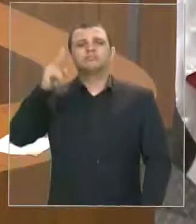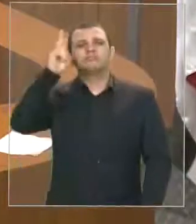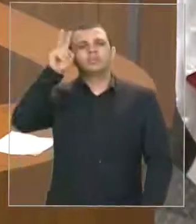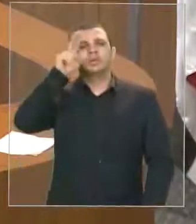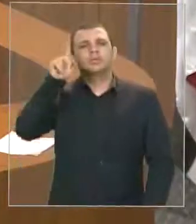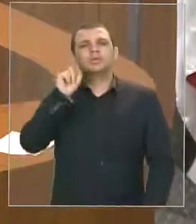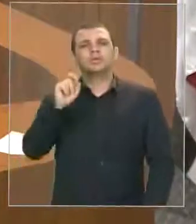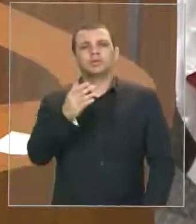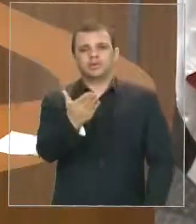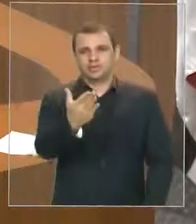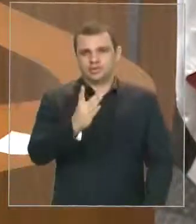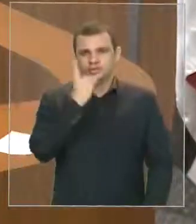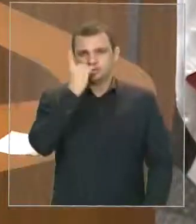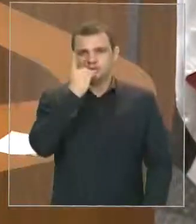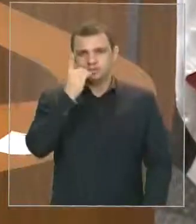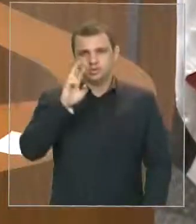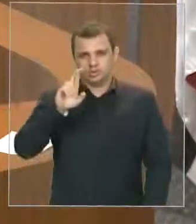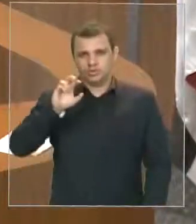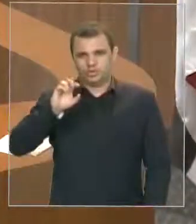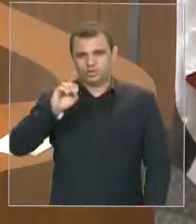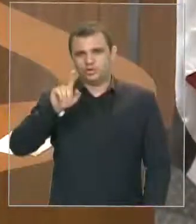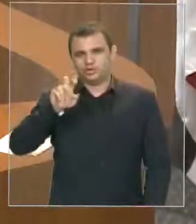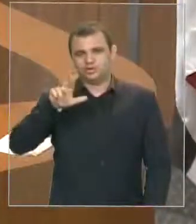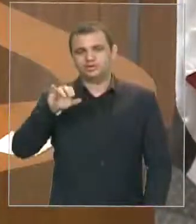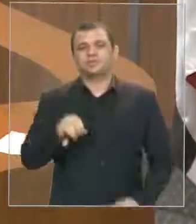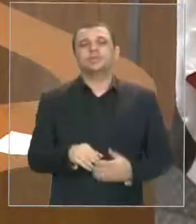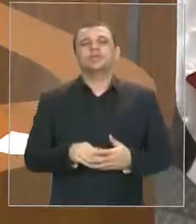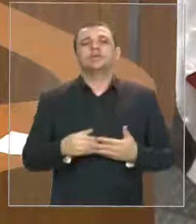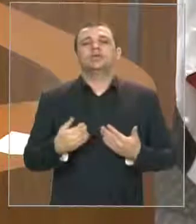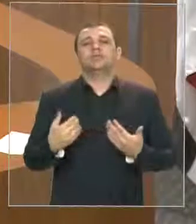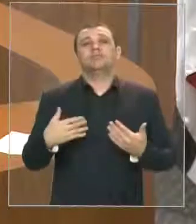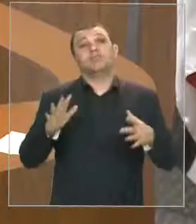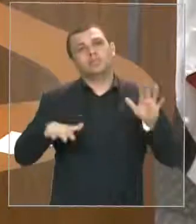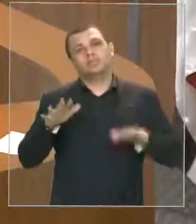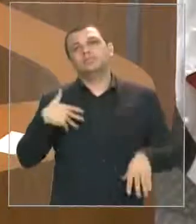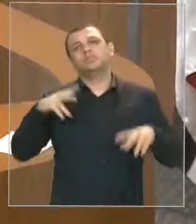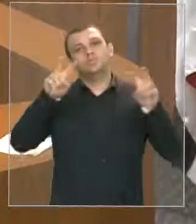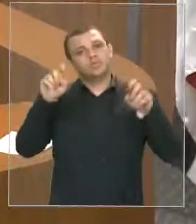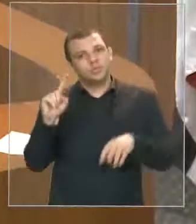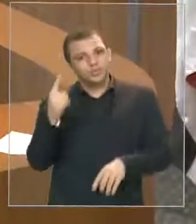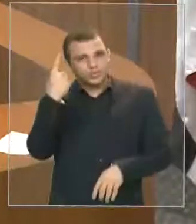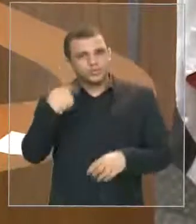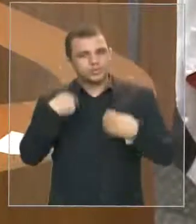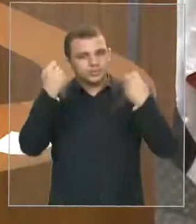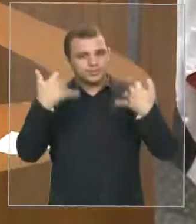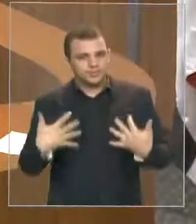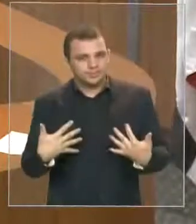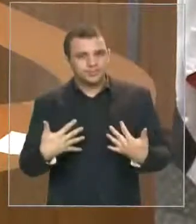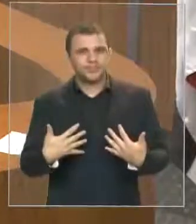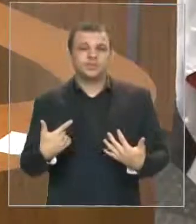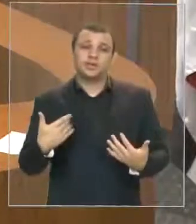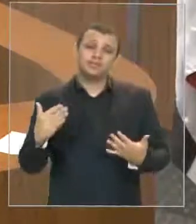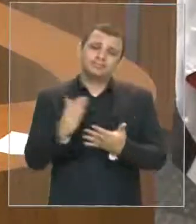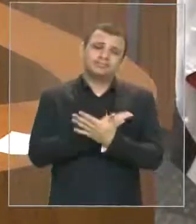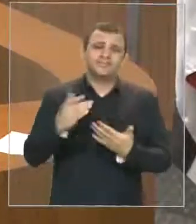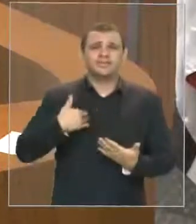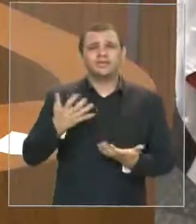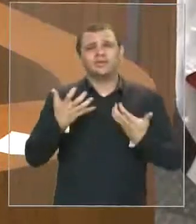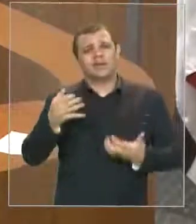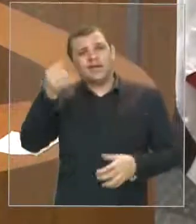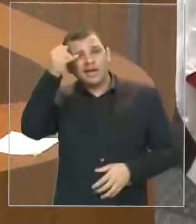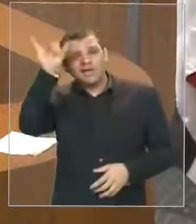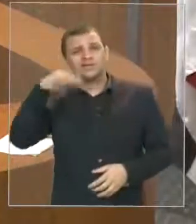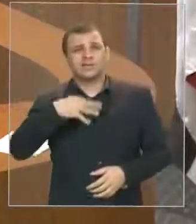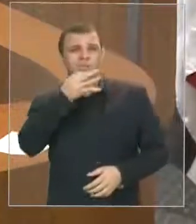lembrando, deputado Rogério Cafeteira, e eu talvez seja o único tema que eu vou me ater, eu até procurei evitar de dar opinião ou